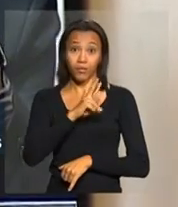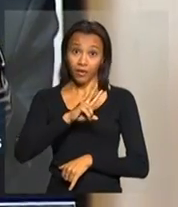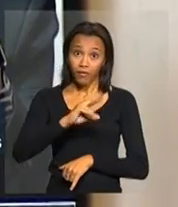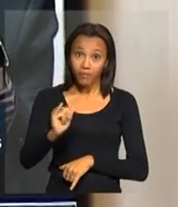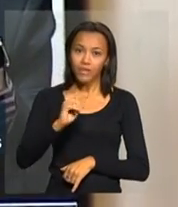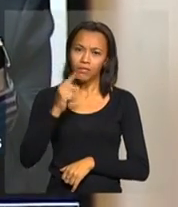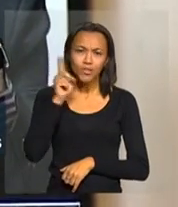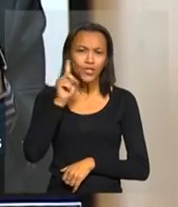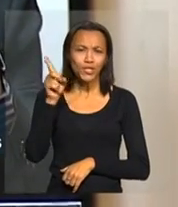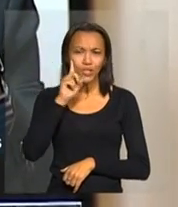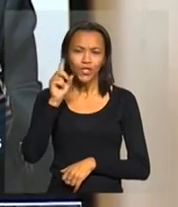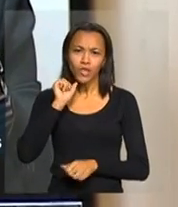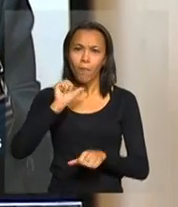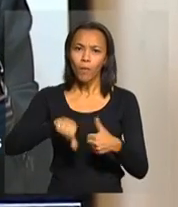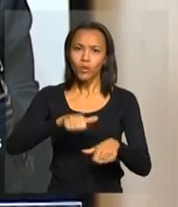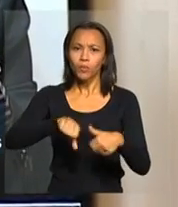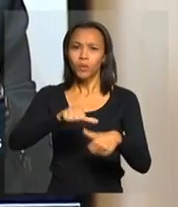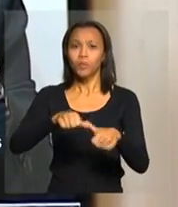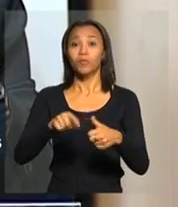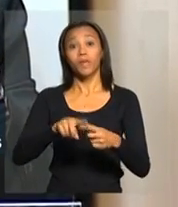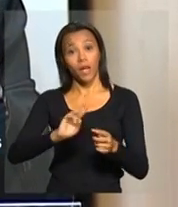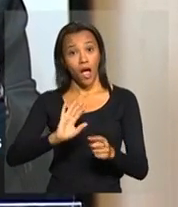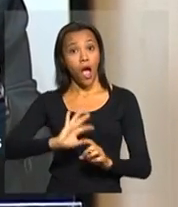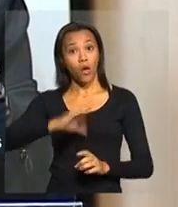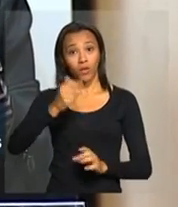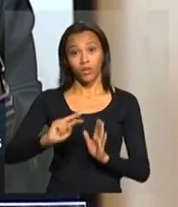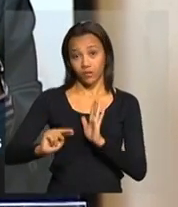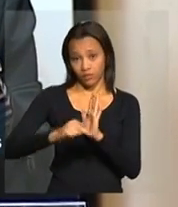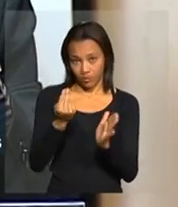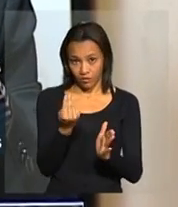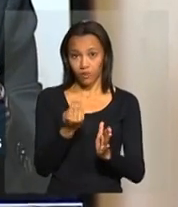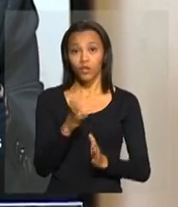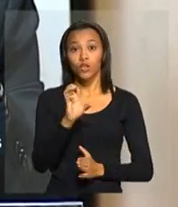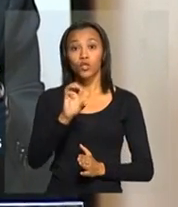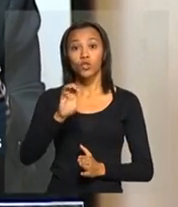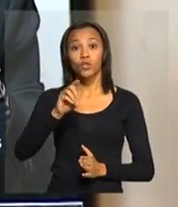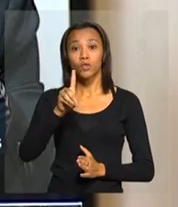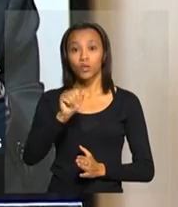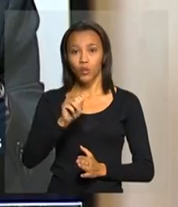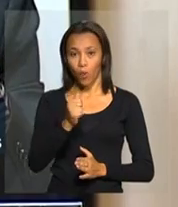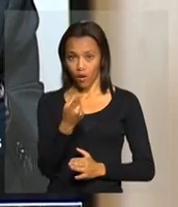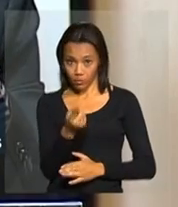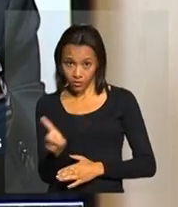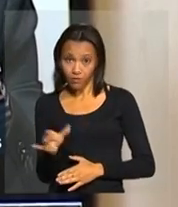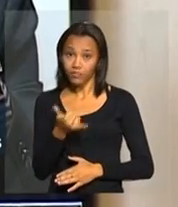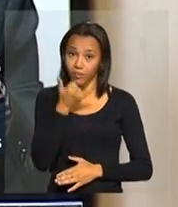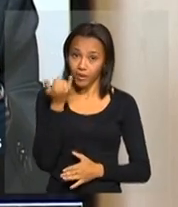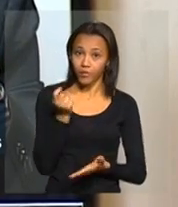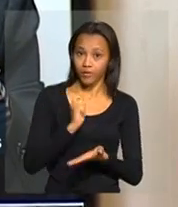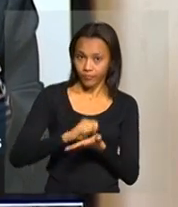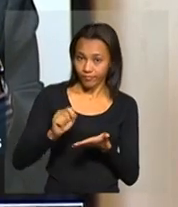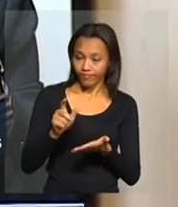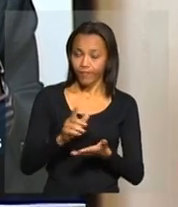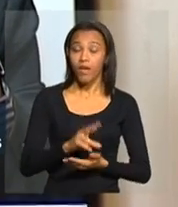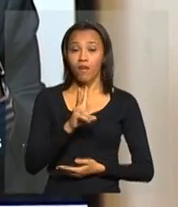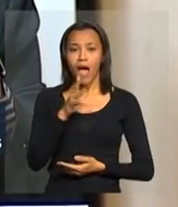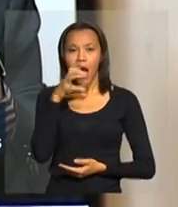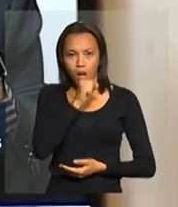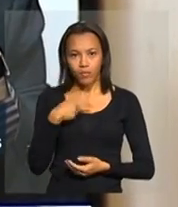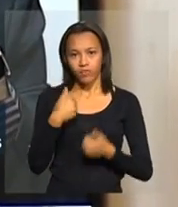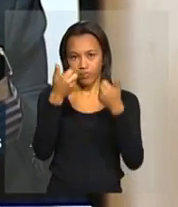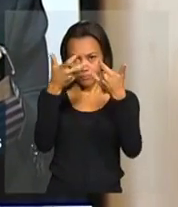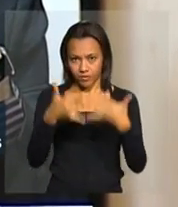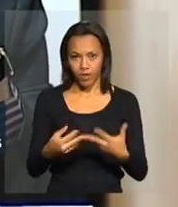mudam a cada dia de acordo com o número de doações que acontecem independente dos nossos registros. Eu vou passar para vocês